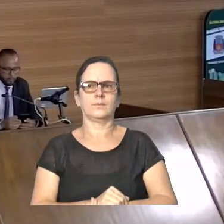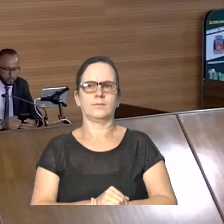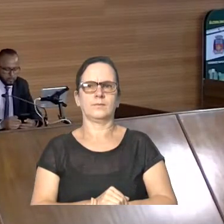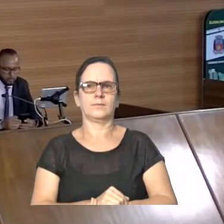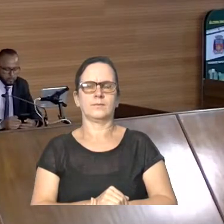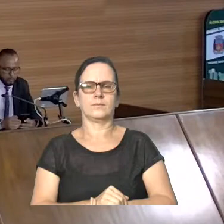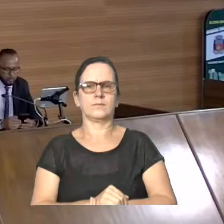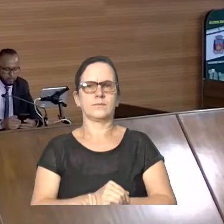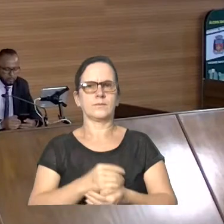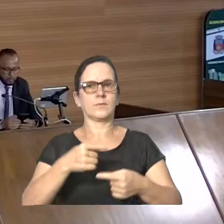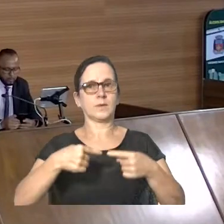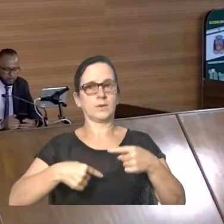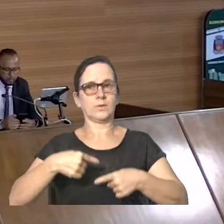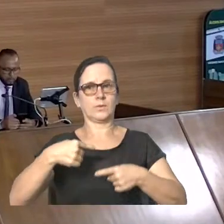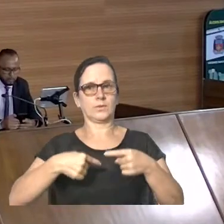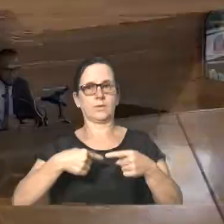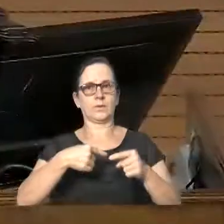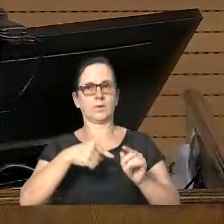Em discussão, parecer.